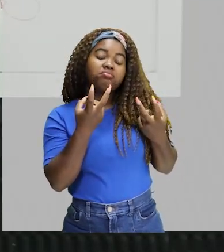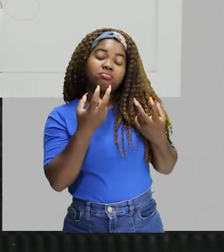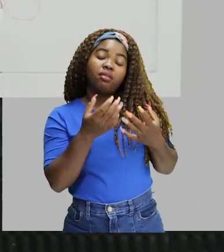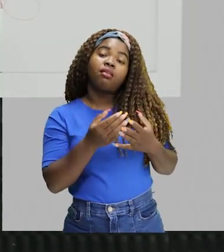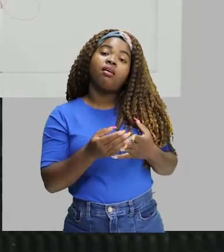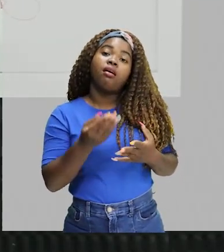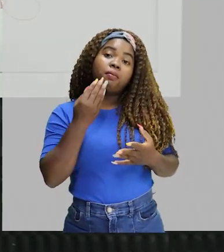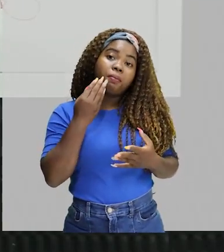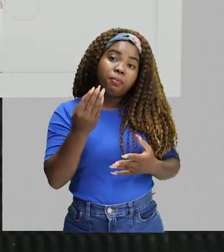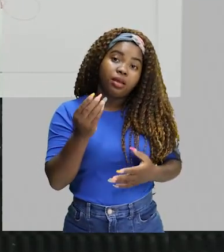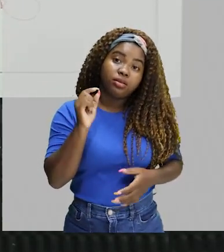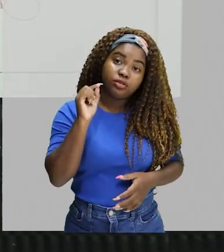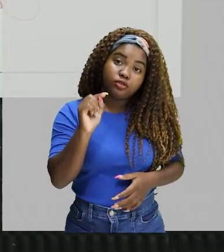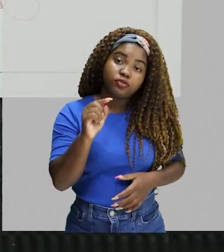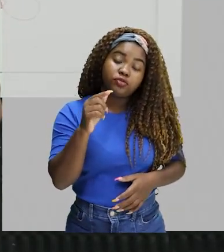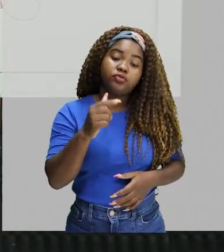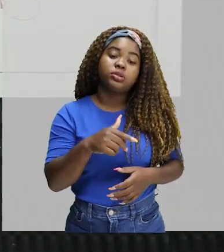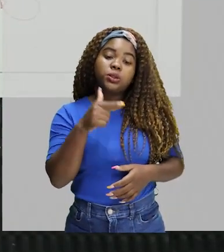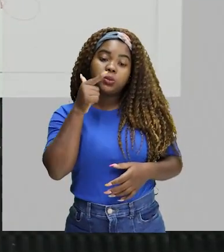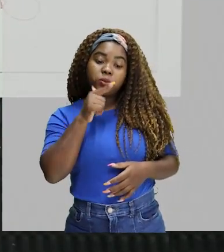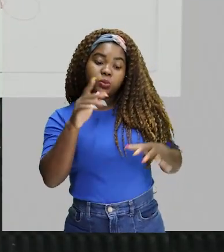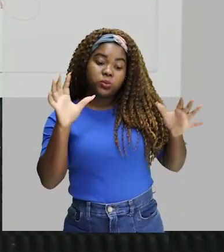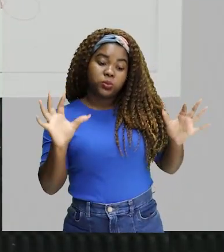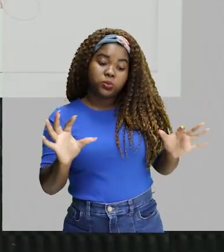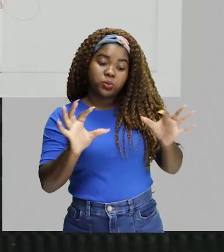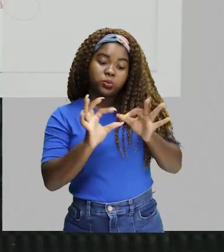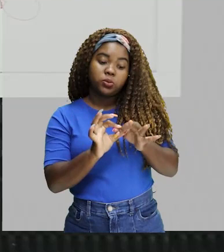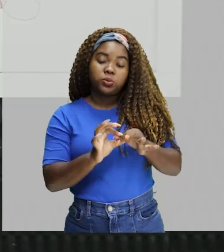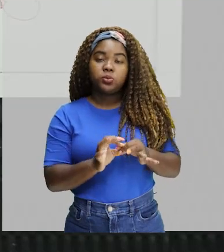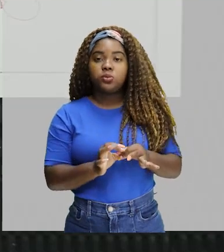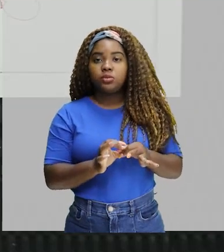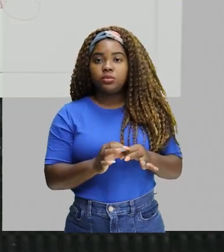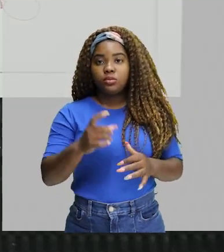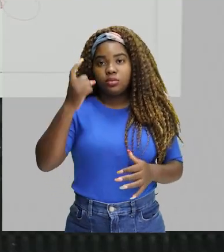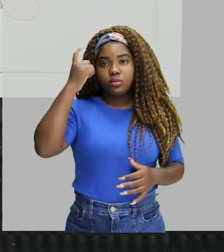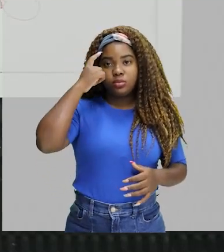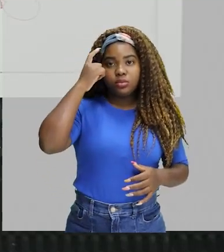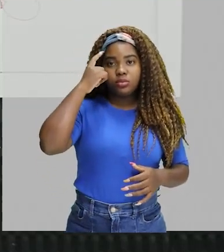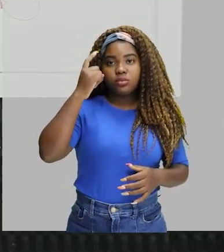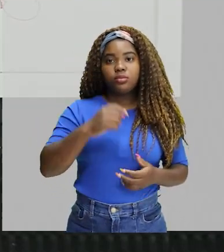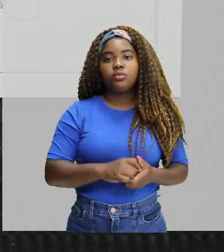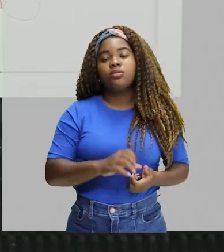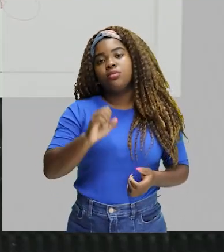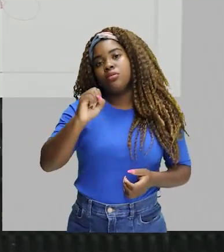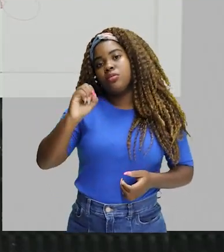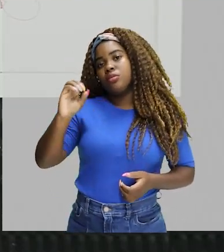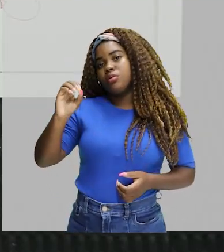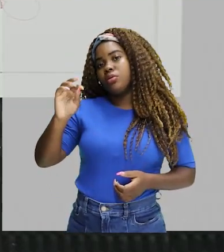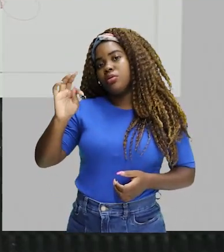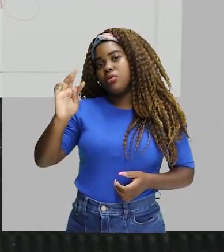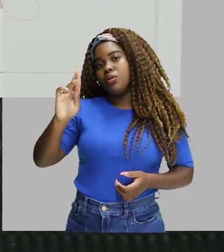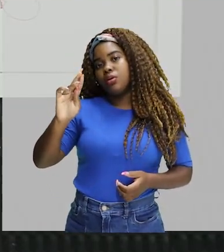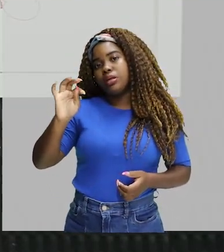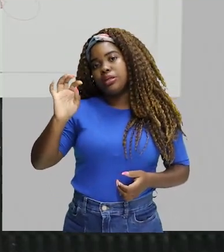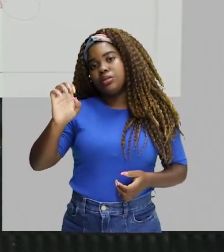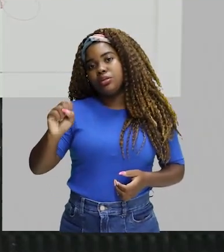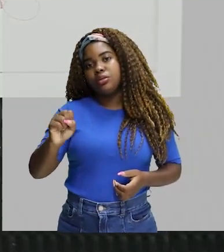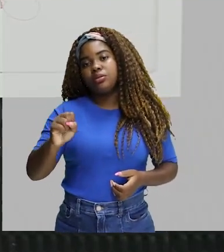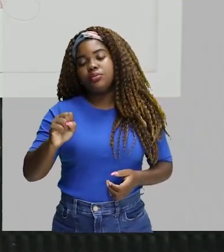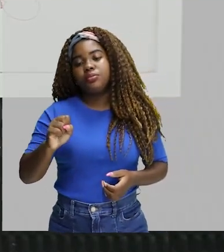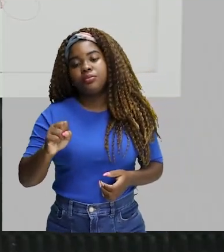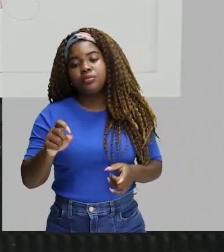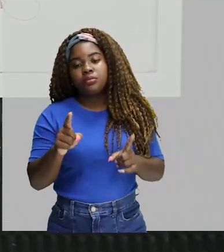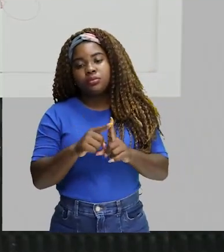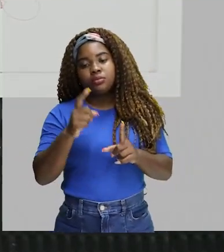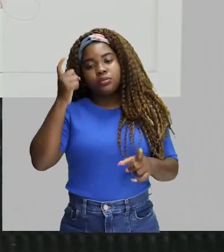peço que você consiga fazer esta conexão entre o pensamento de Sócrates, obviamente como personagem, e